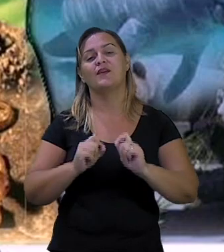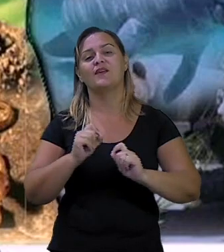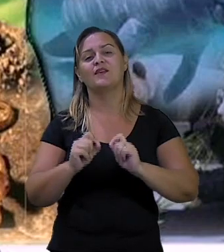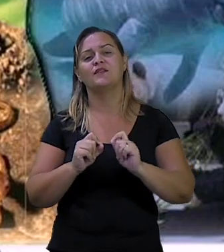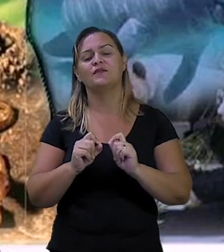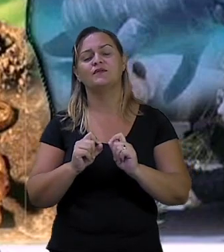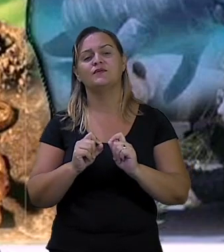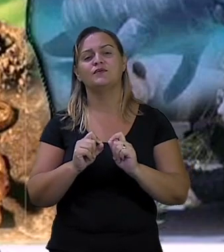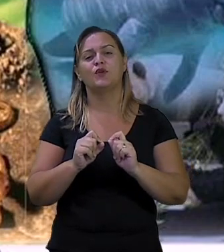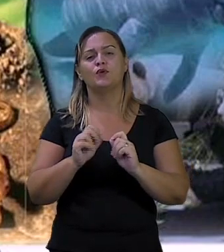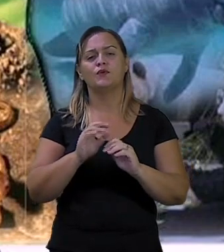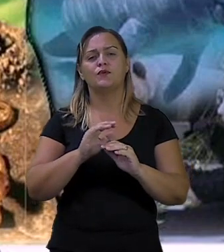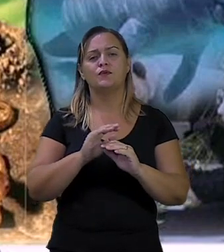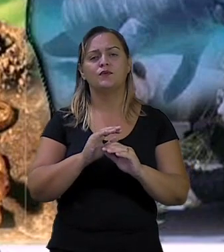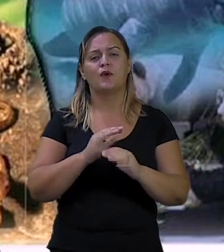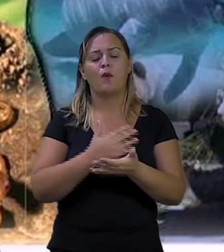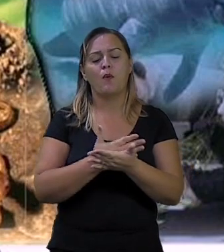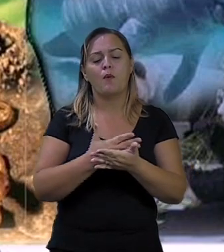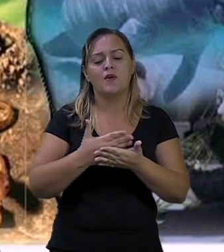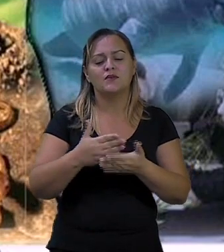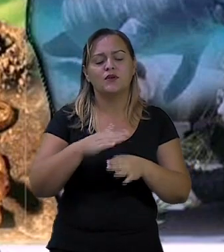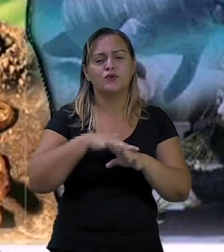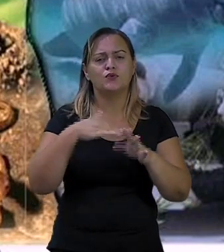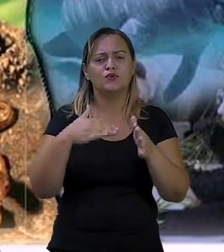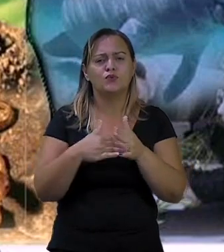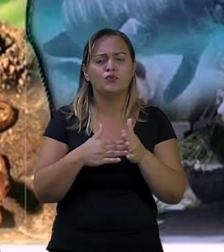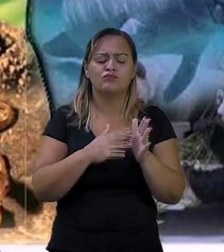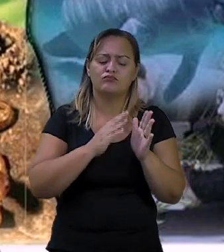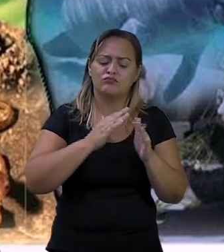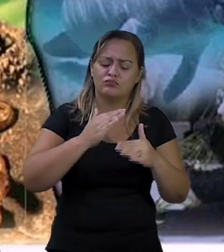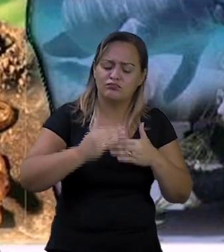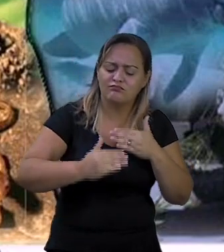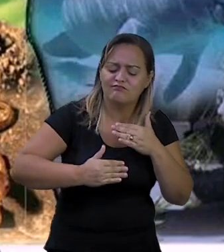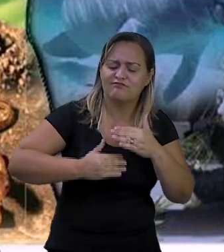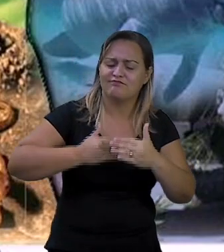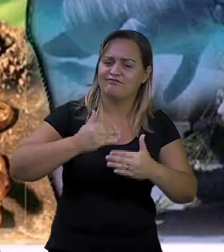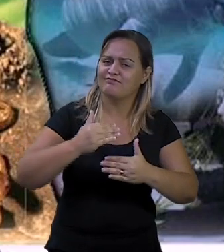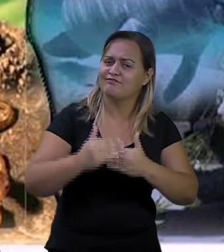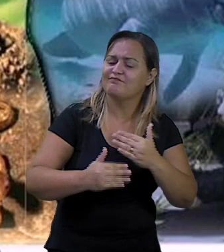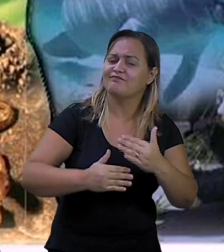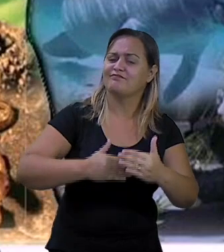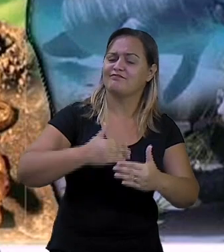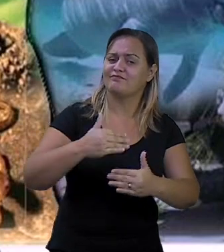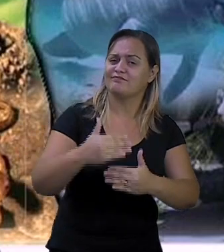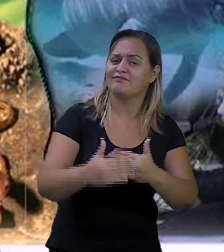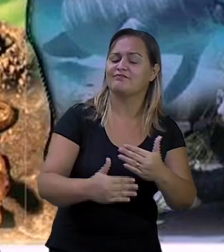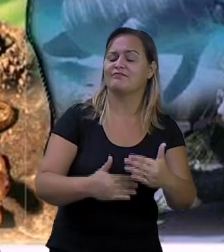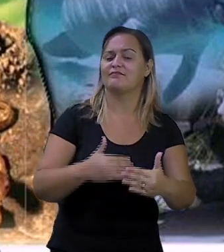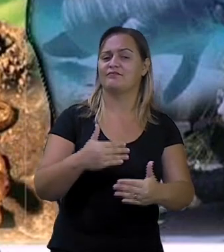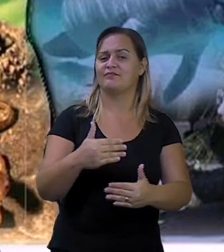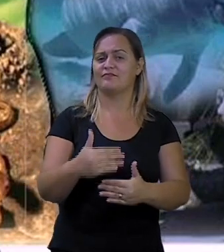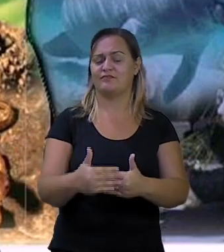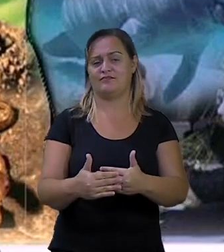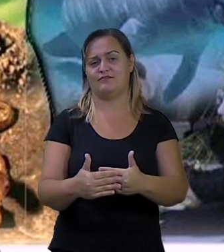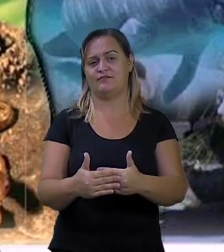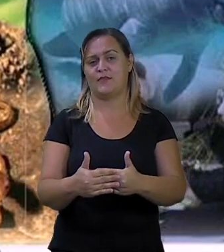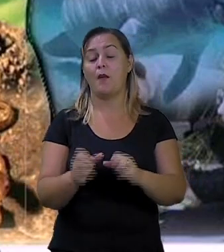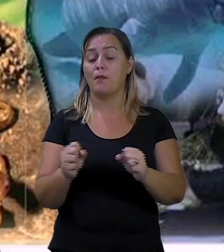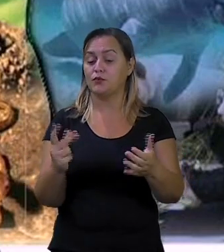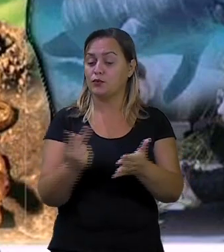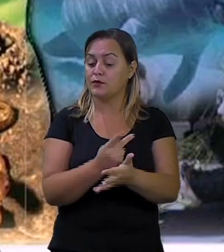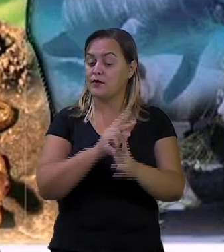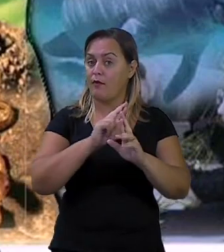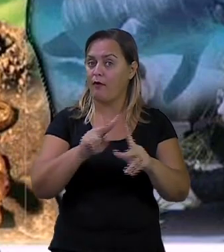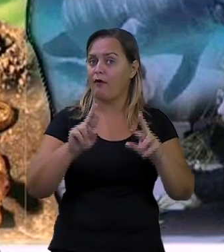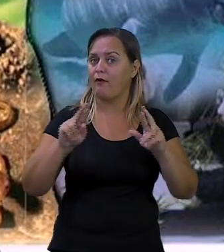trazer todo o processo de acasalamento E aí pode acontecer acontecer de formas bem variadas